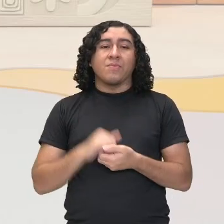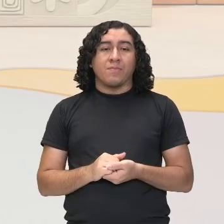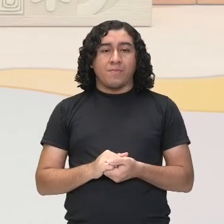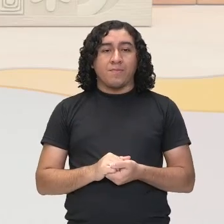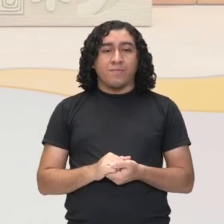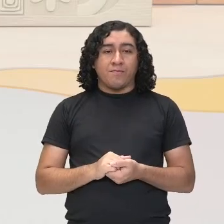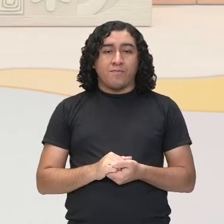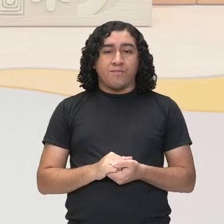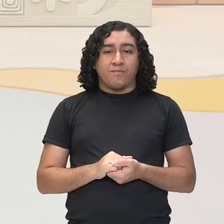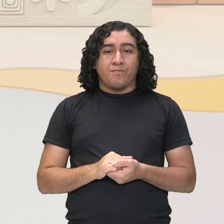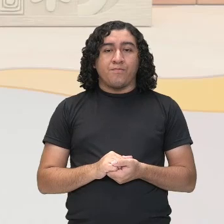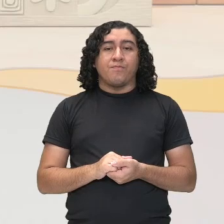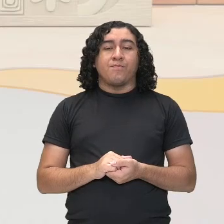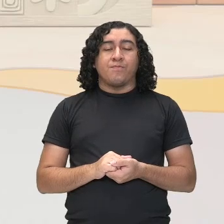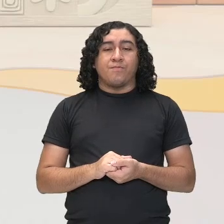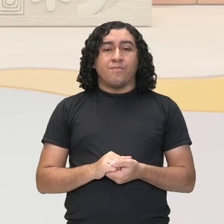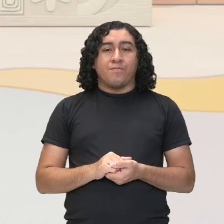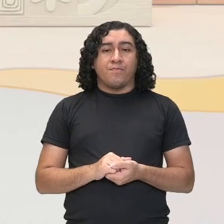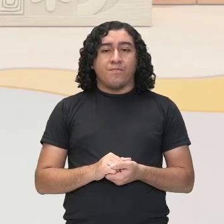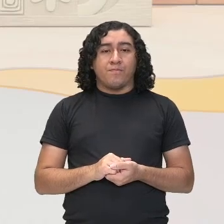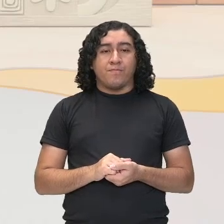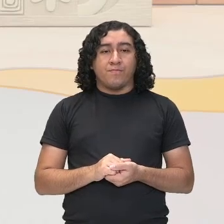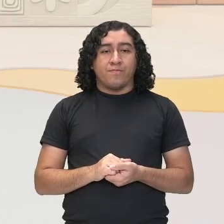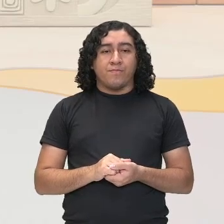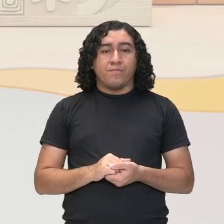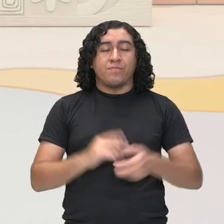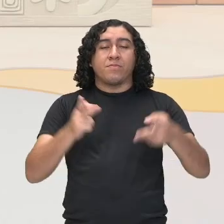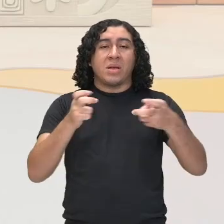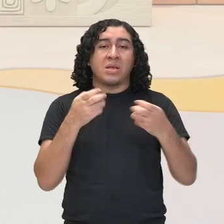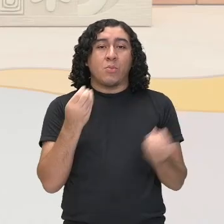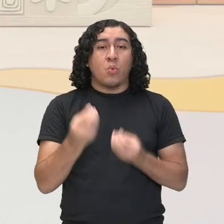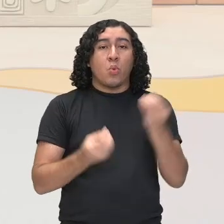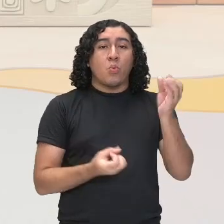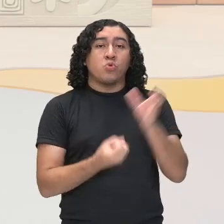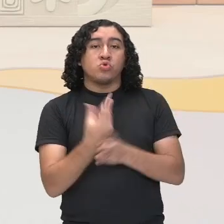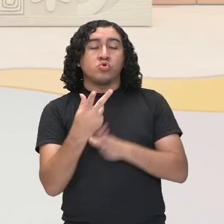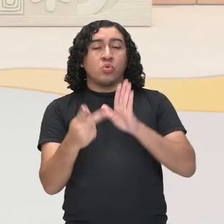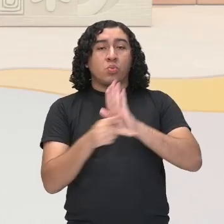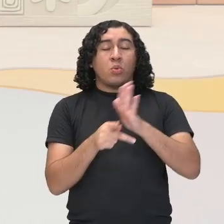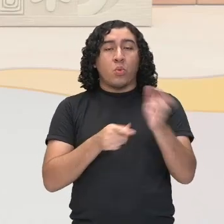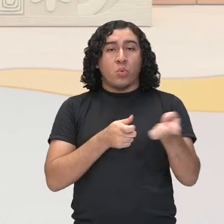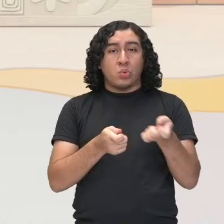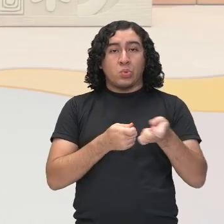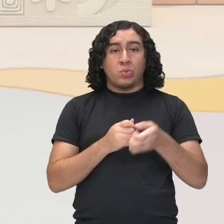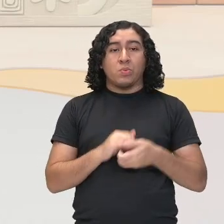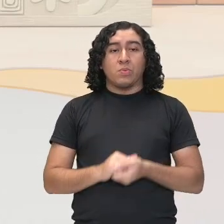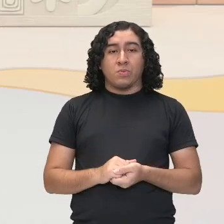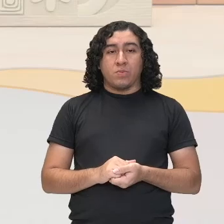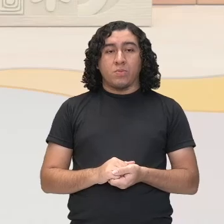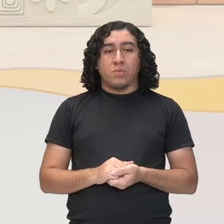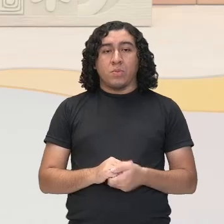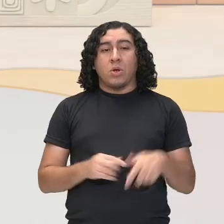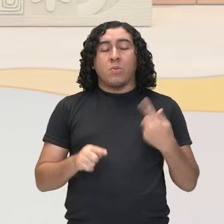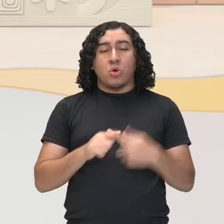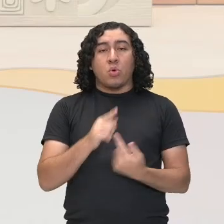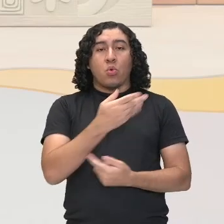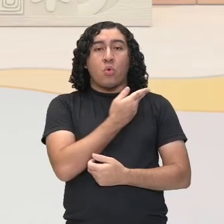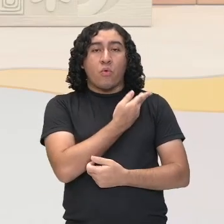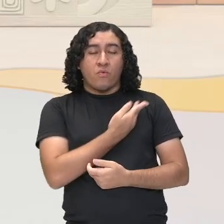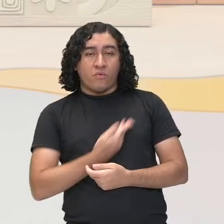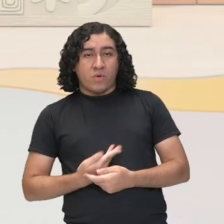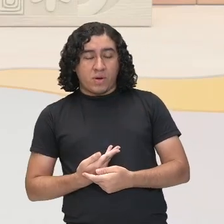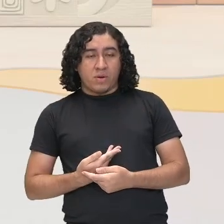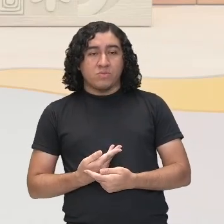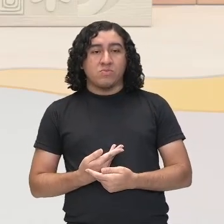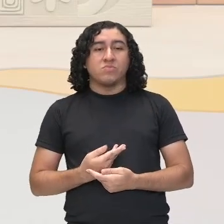uma perfeita ilustração da origem do poder real, pois, segundo Hobbes, o governo absoluto havia